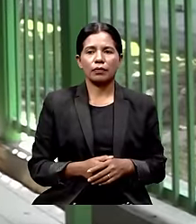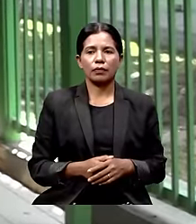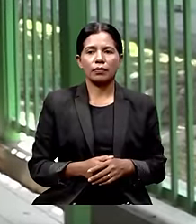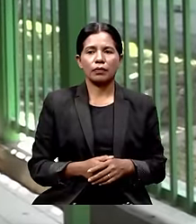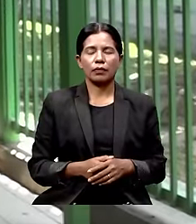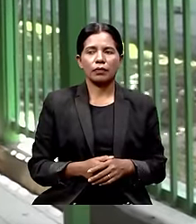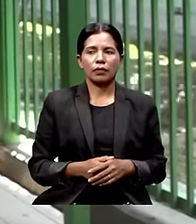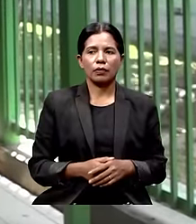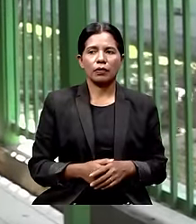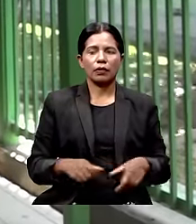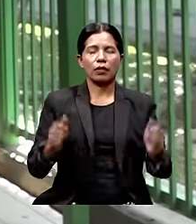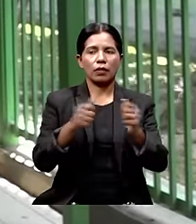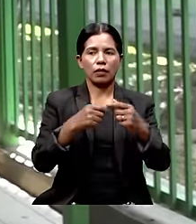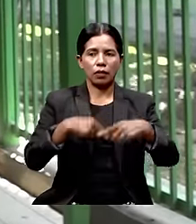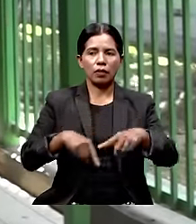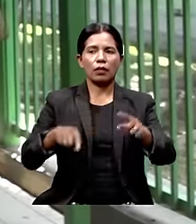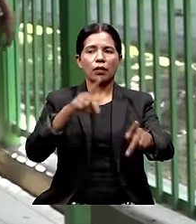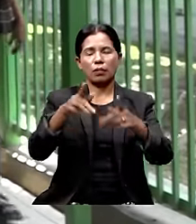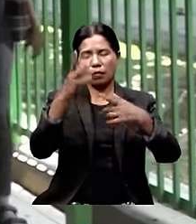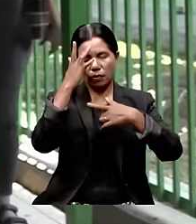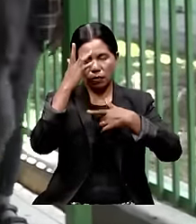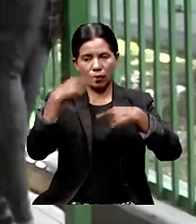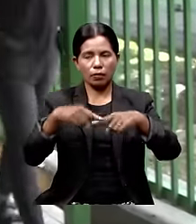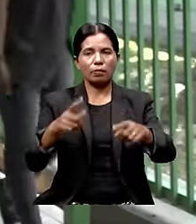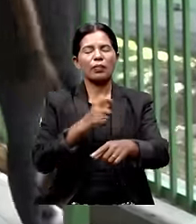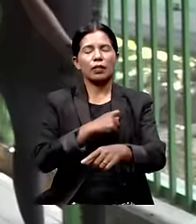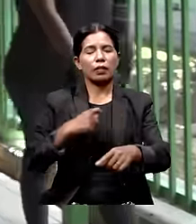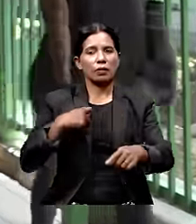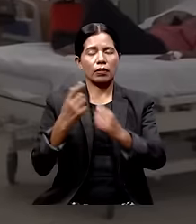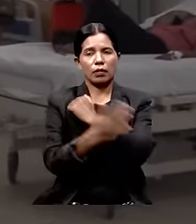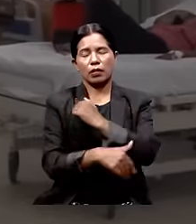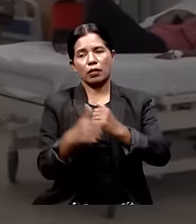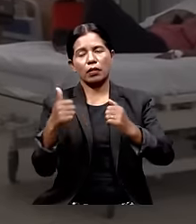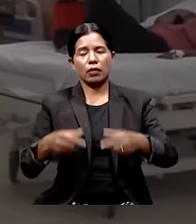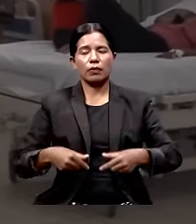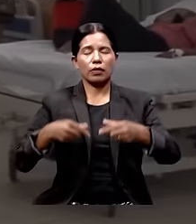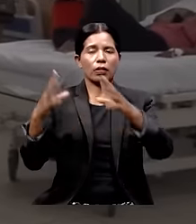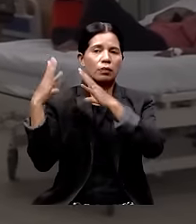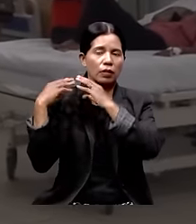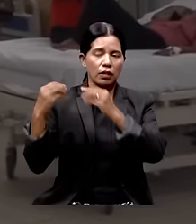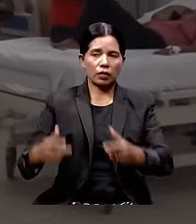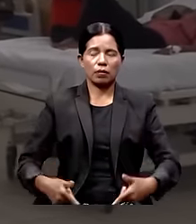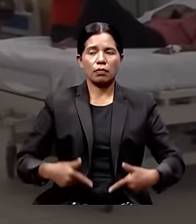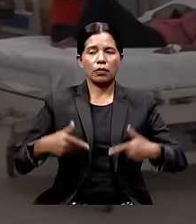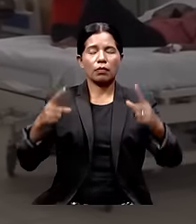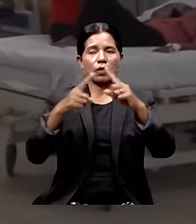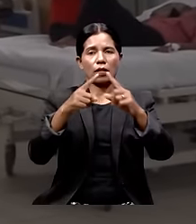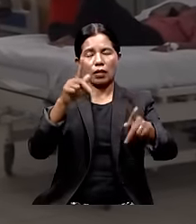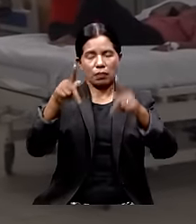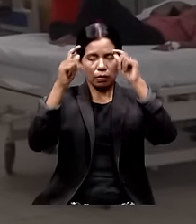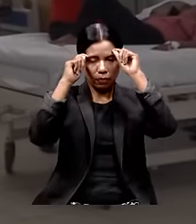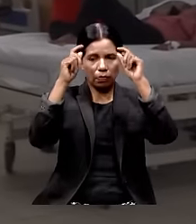O alternativo haruka paciente bahalo tratamento iha railiur ni fona esperança moris ba paciente sira, mai